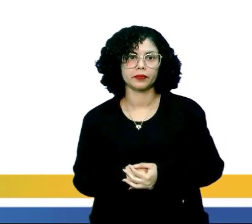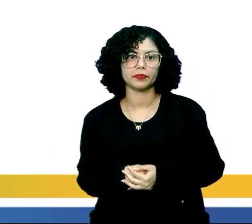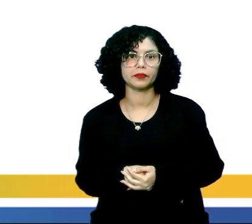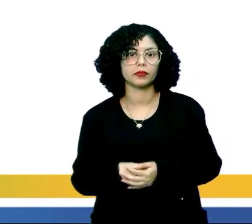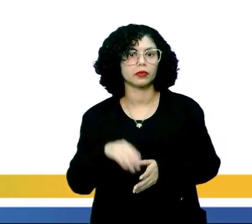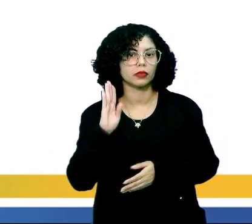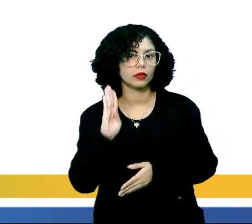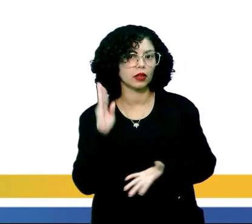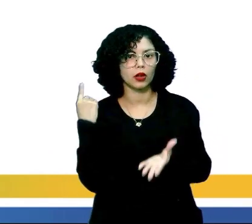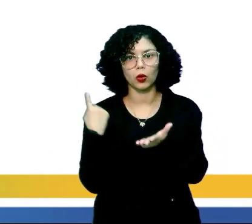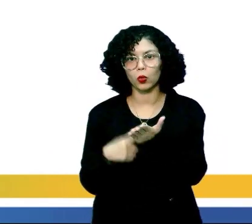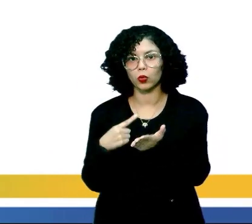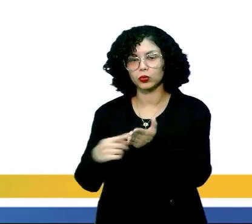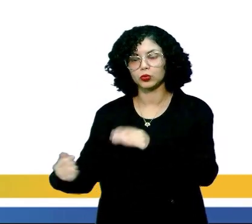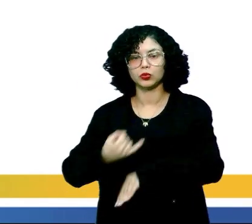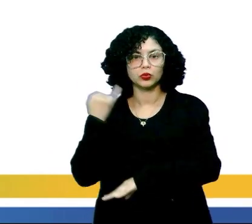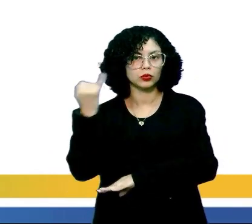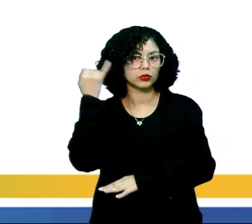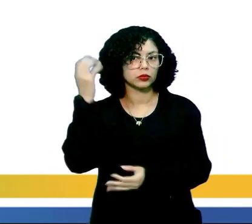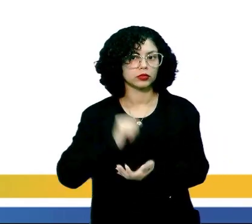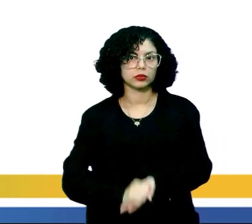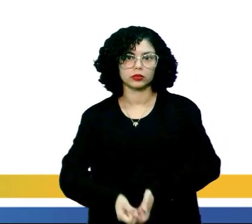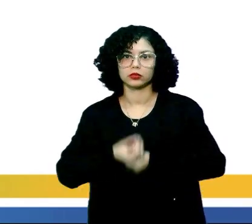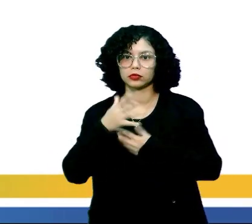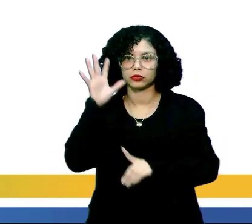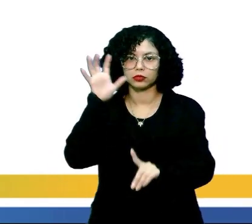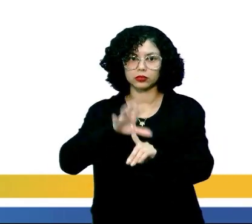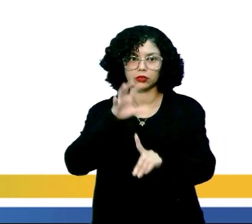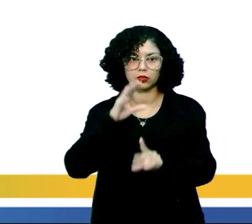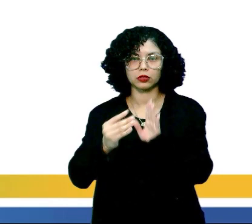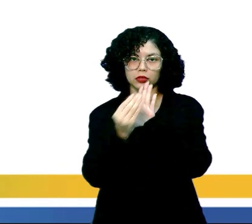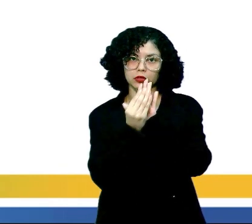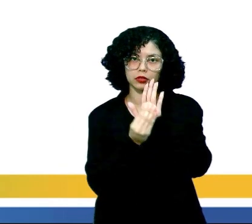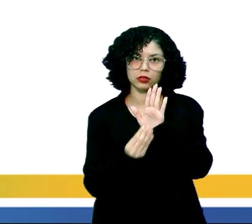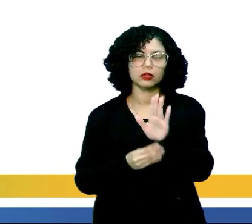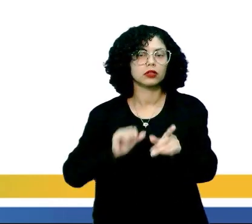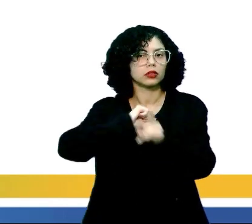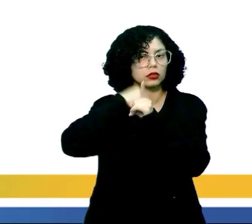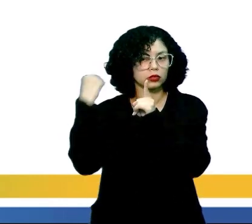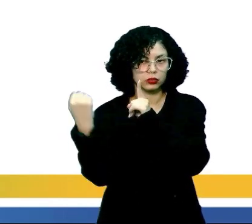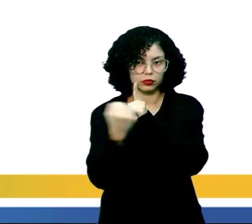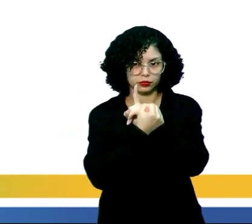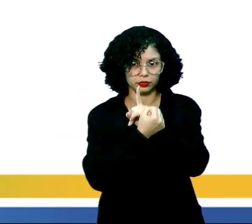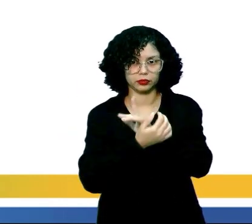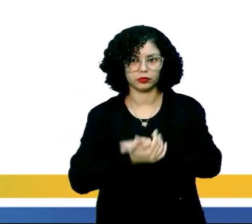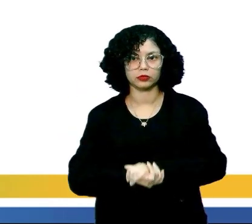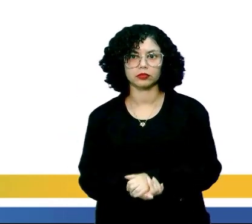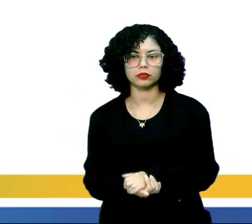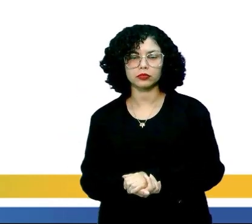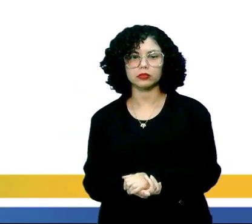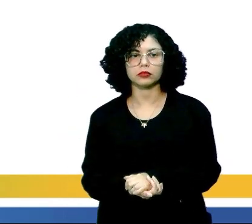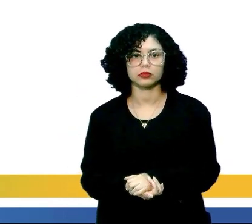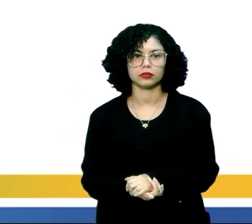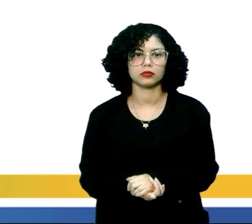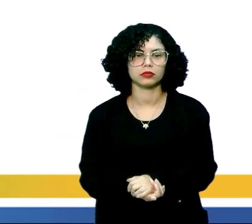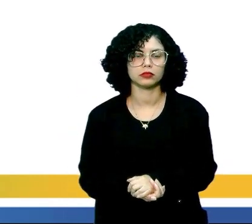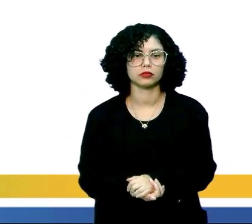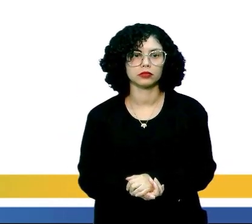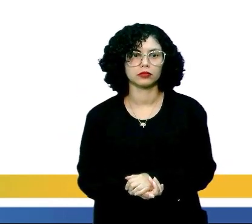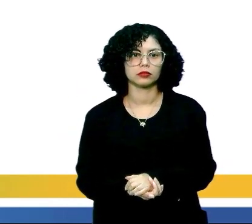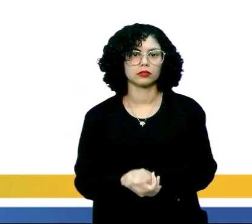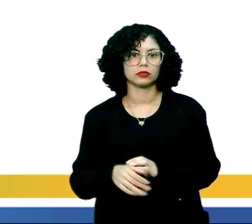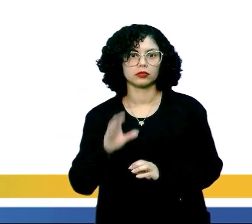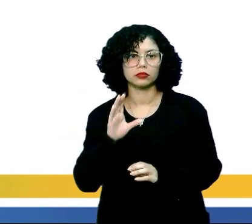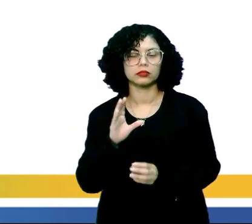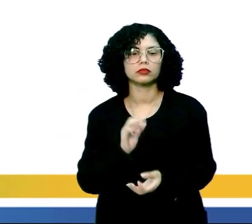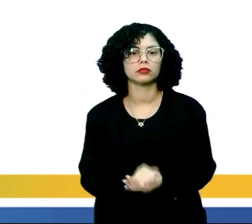texto. Letra B, considera fundamental para a poesia a influência dos fatos